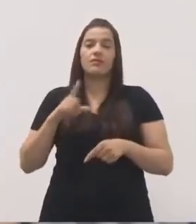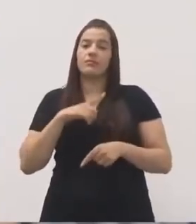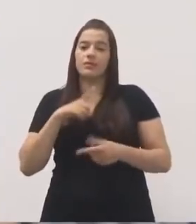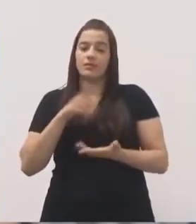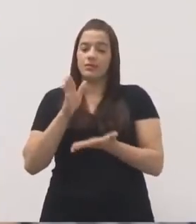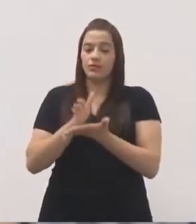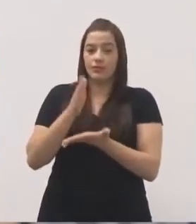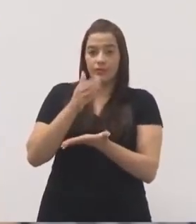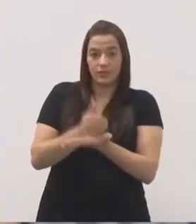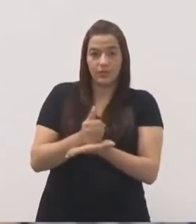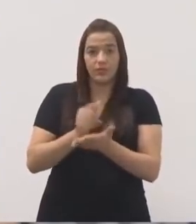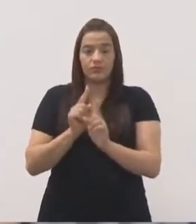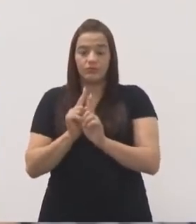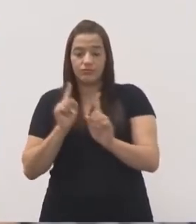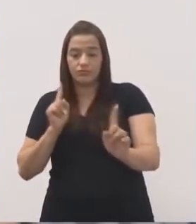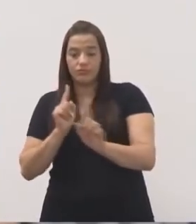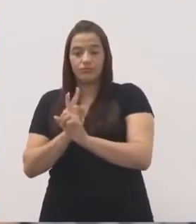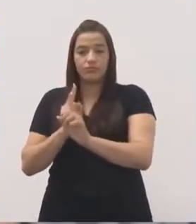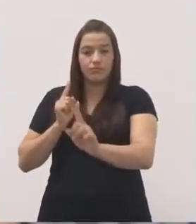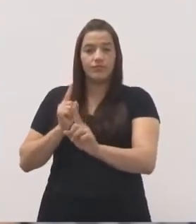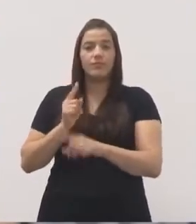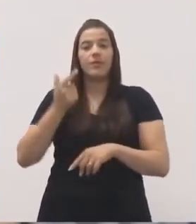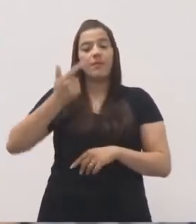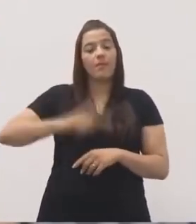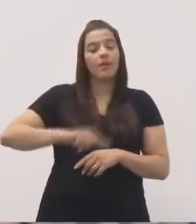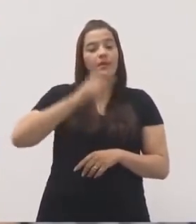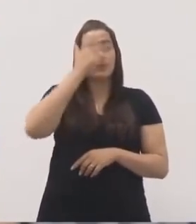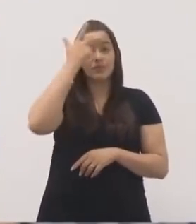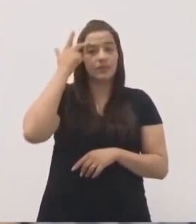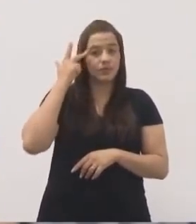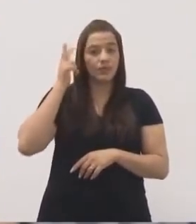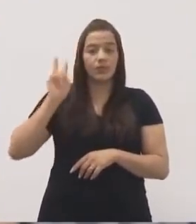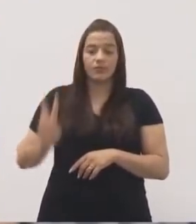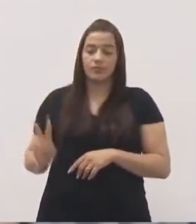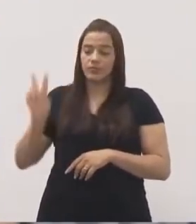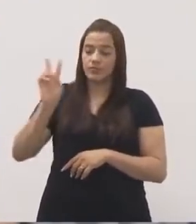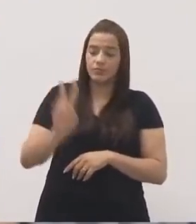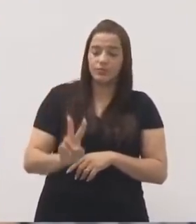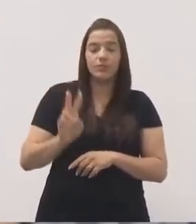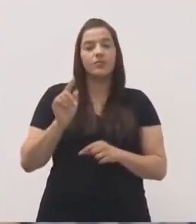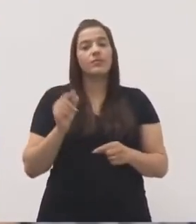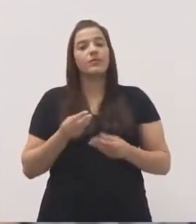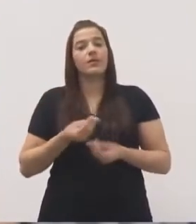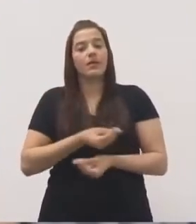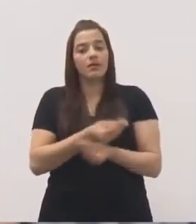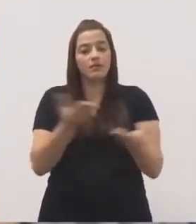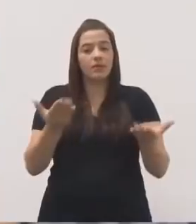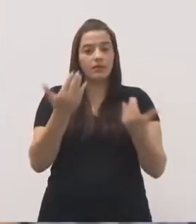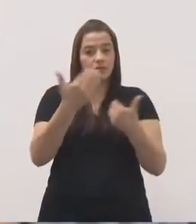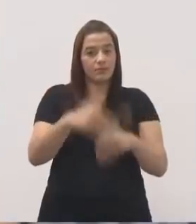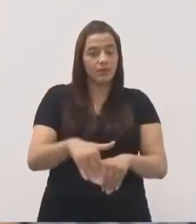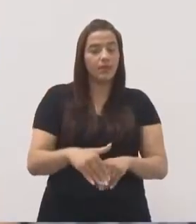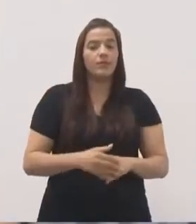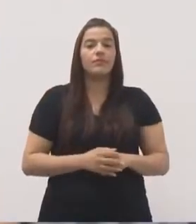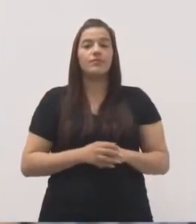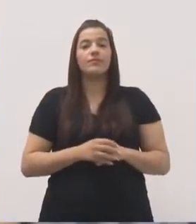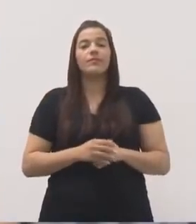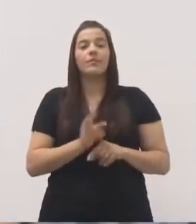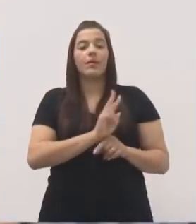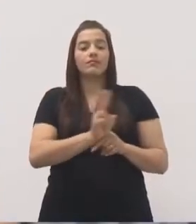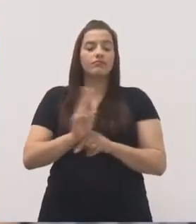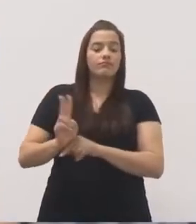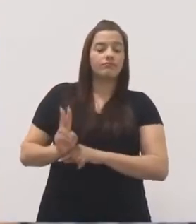então a gente vai ter que ter mais aplicadores para essa avaliação, mas tudo isso vocês vão receber essas informações de forma